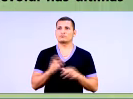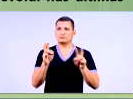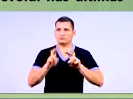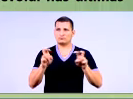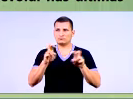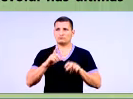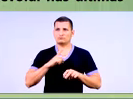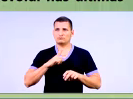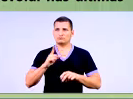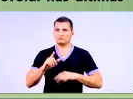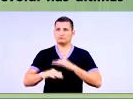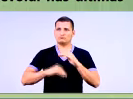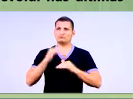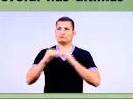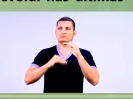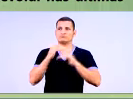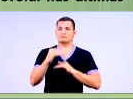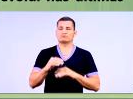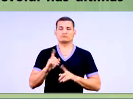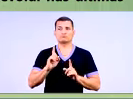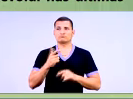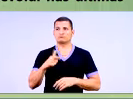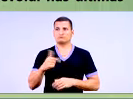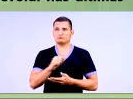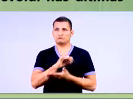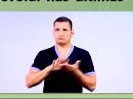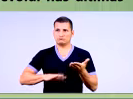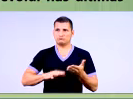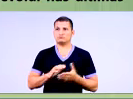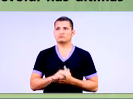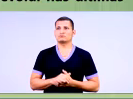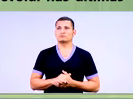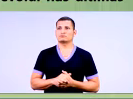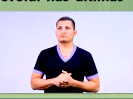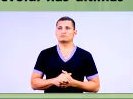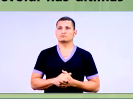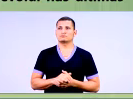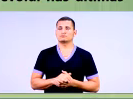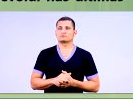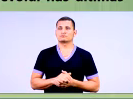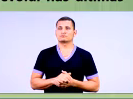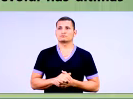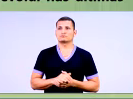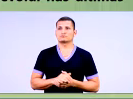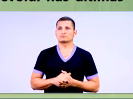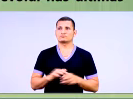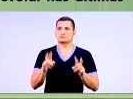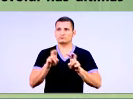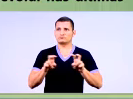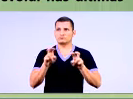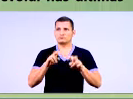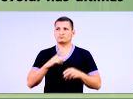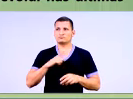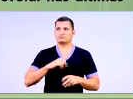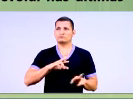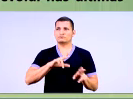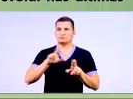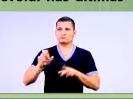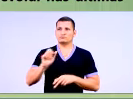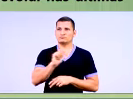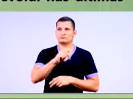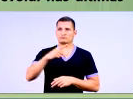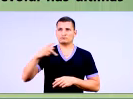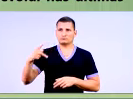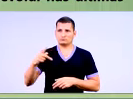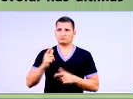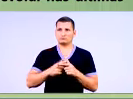sobre a evolução do computador. Então, por eliminação, nós vamos ficar com essa opção. O computador se presta a diversas aplicações